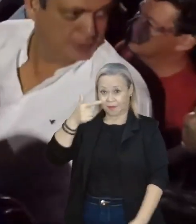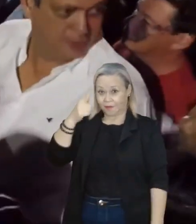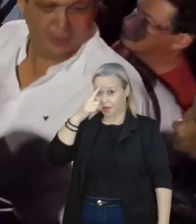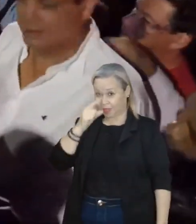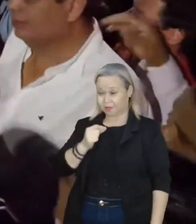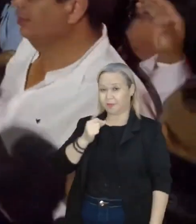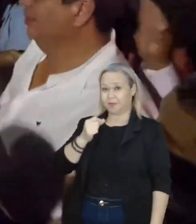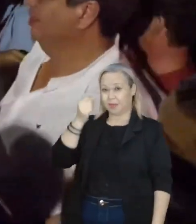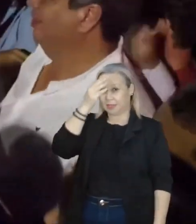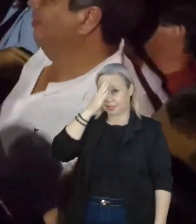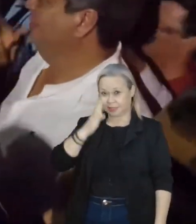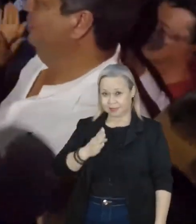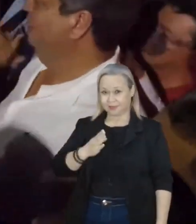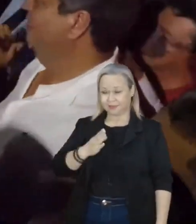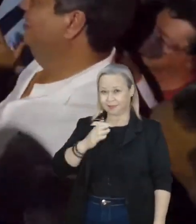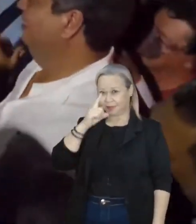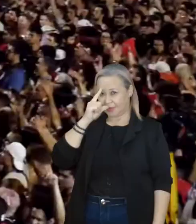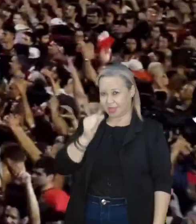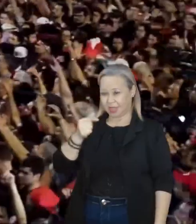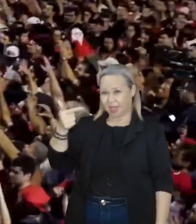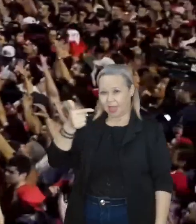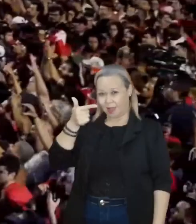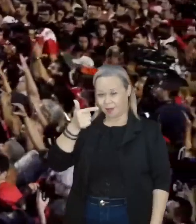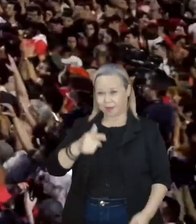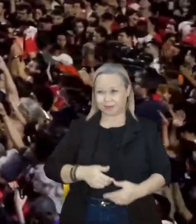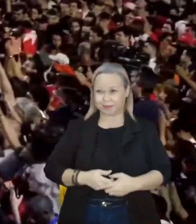da República, Geraldo Alckmin.